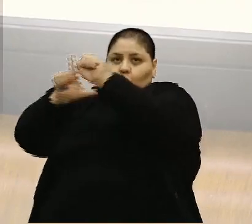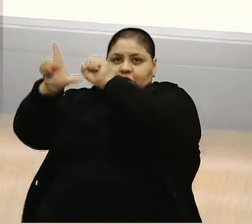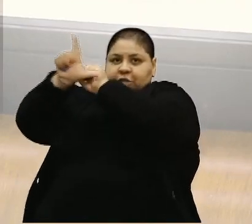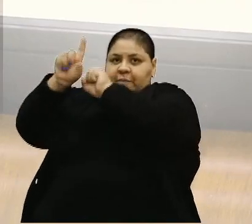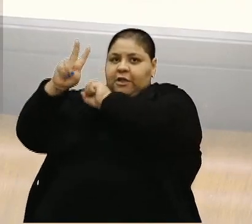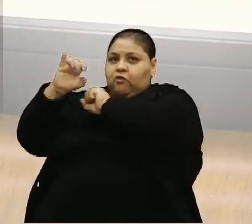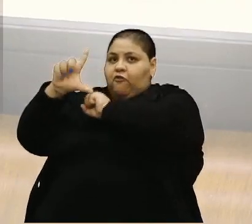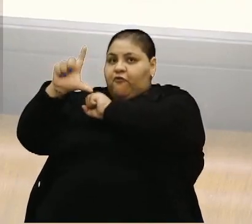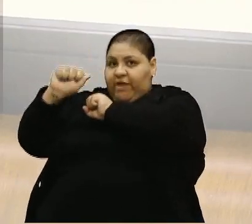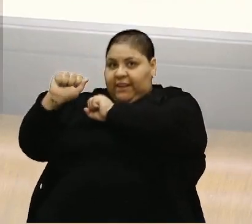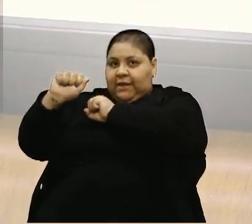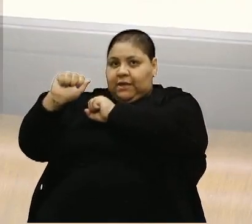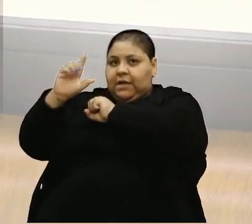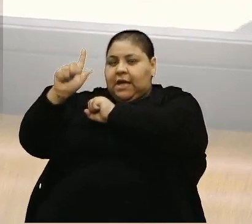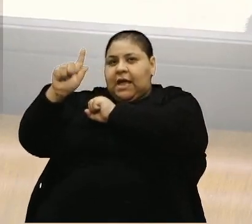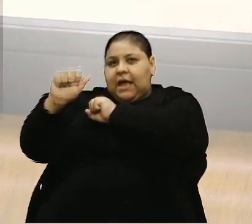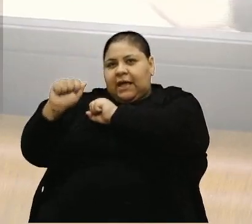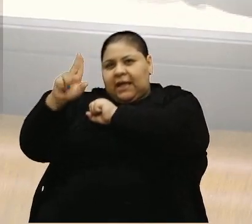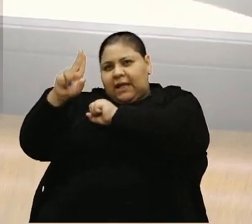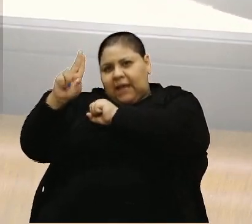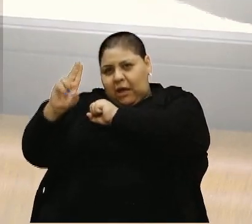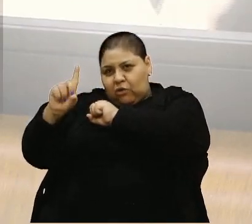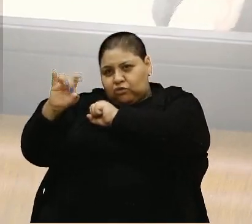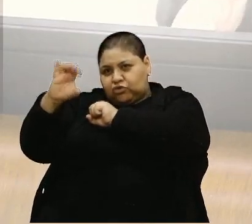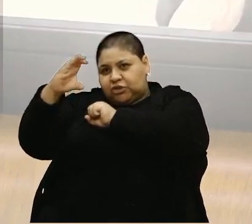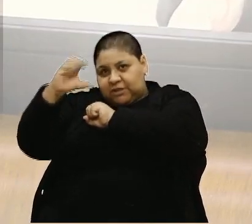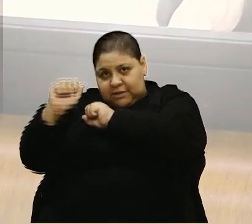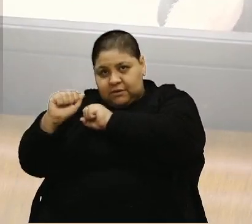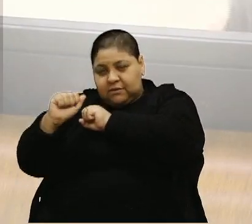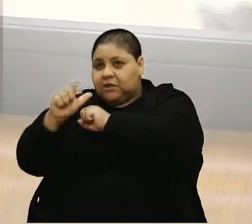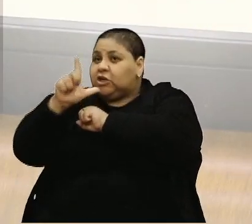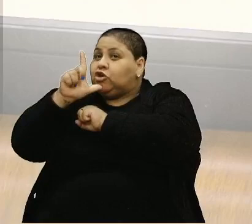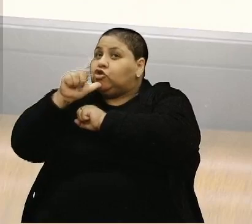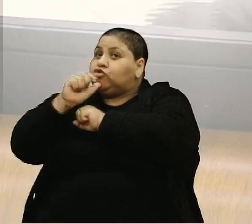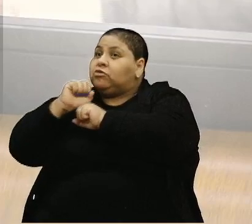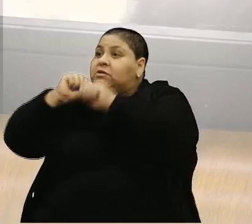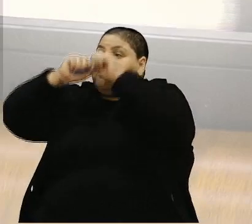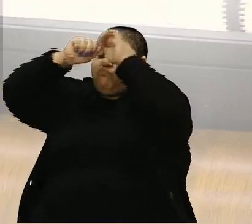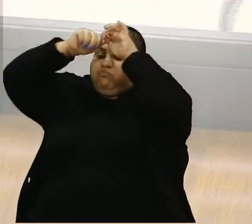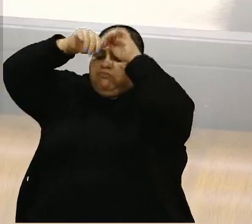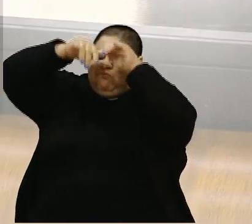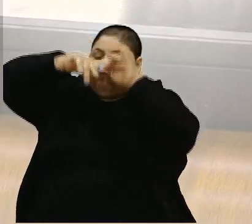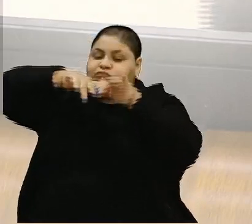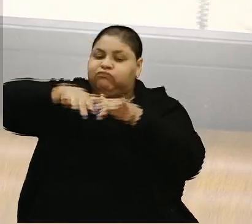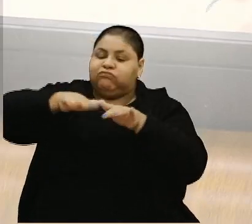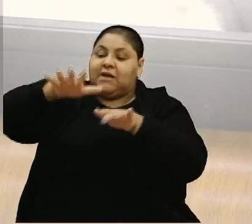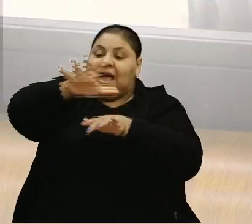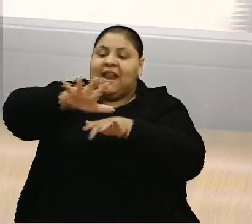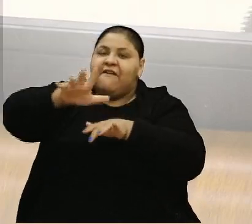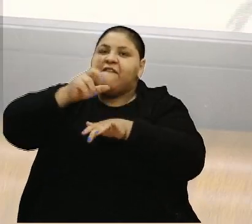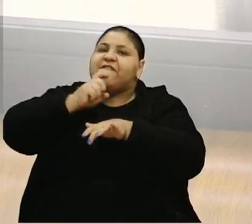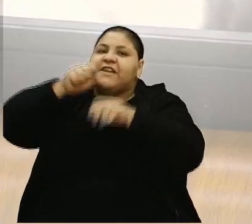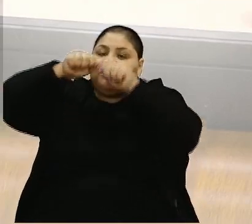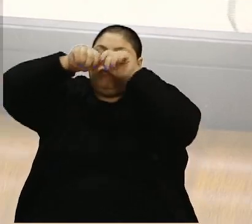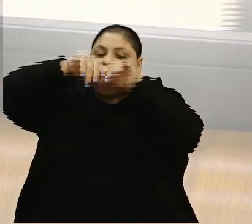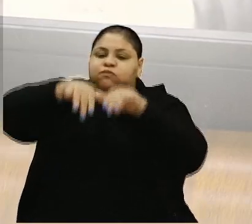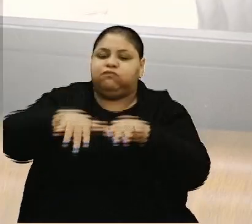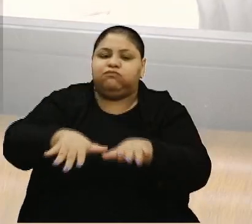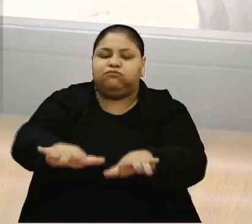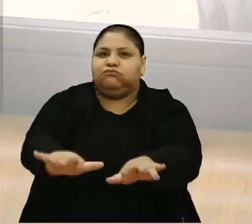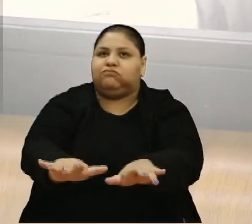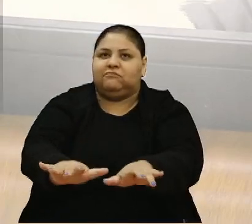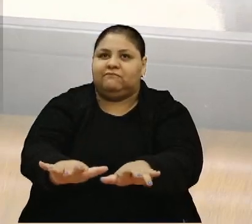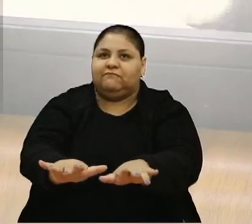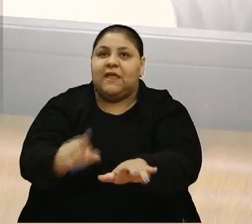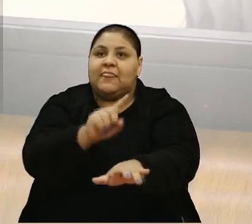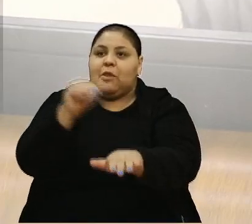ele acaba colocando toda a sua drenagem para essa área verde que está ali. Mas essa área verde não é